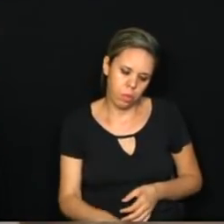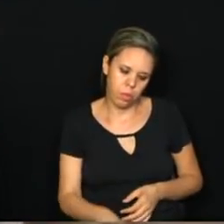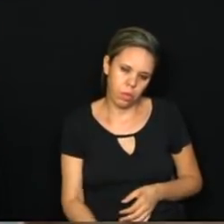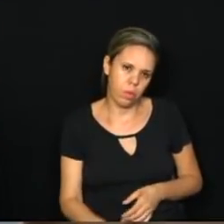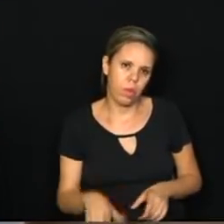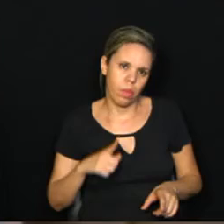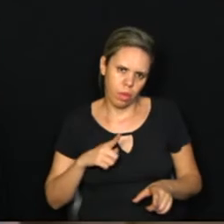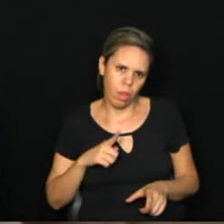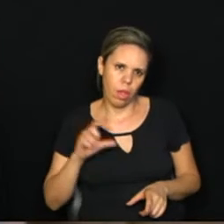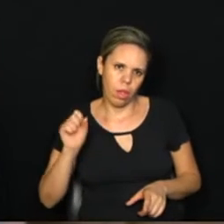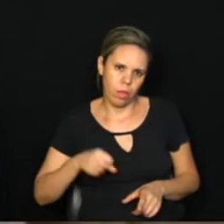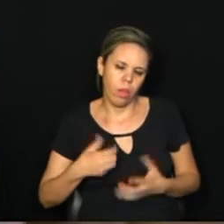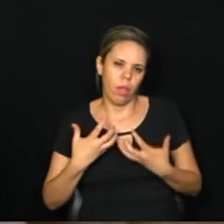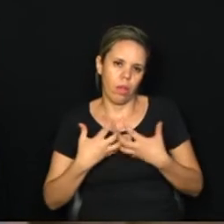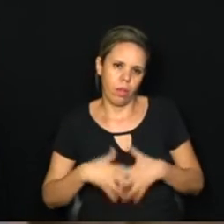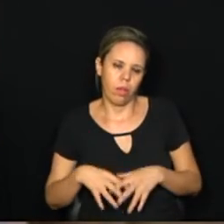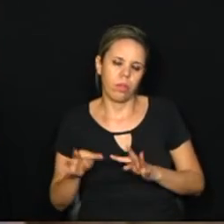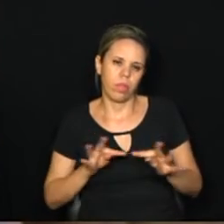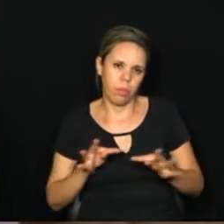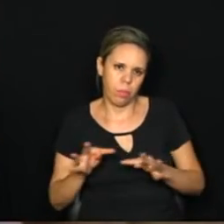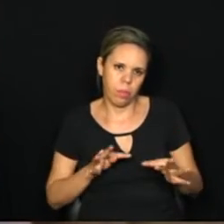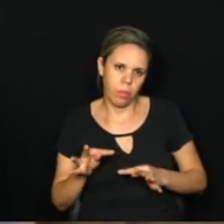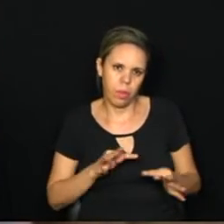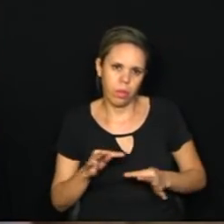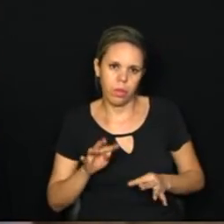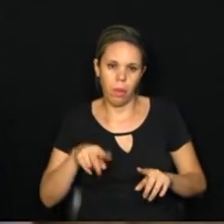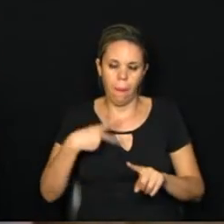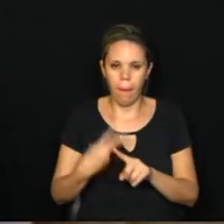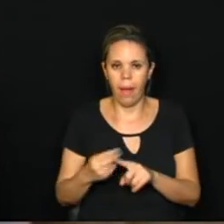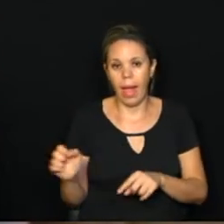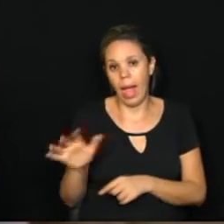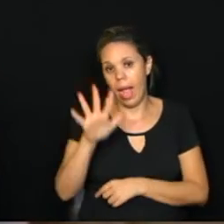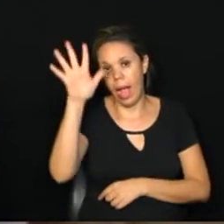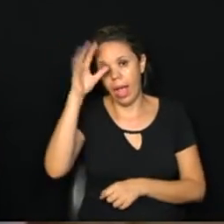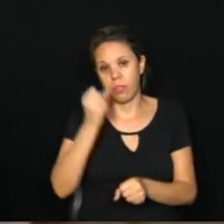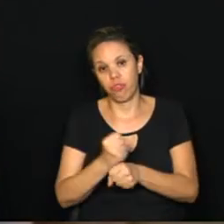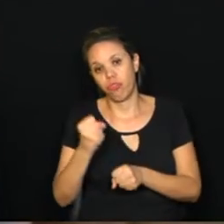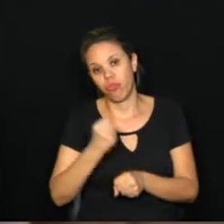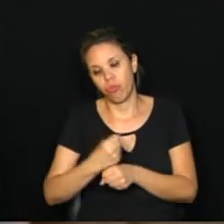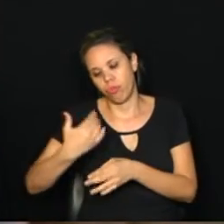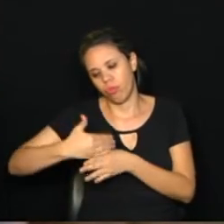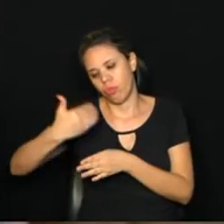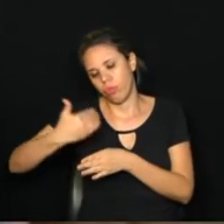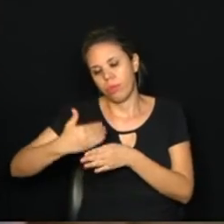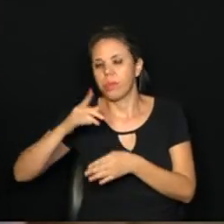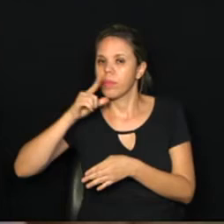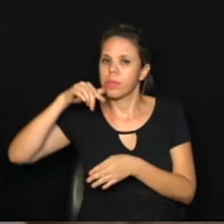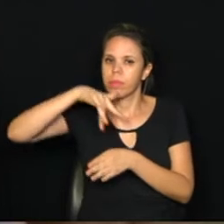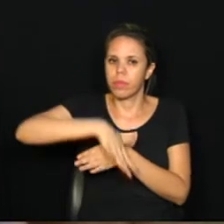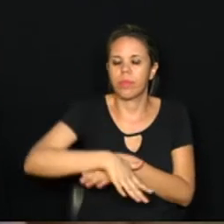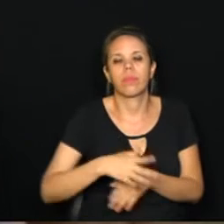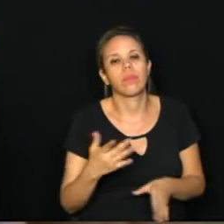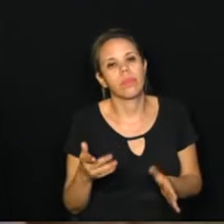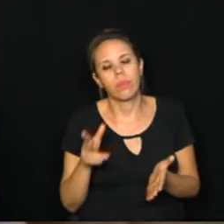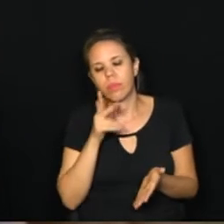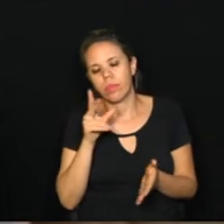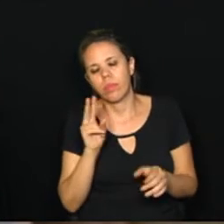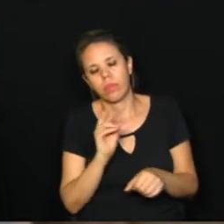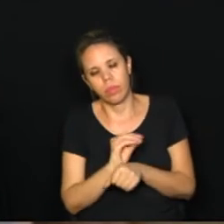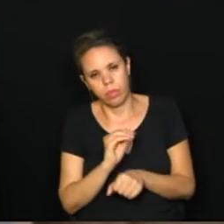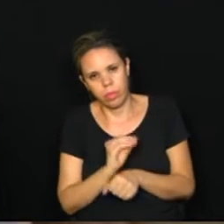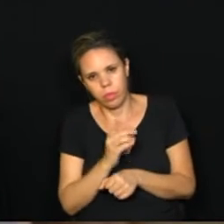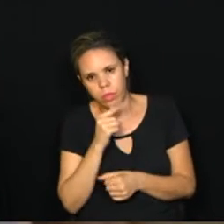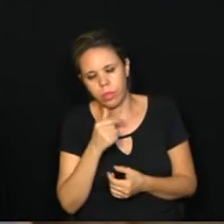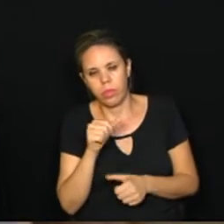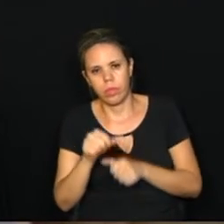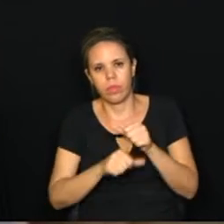adutora, mas prevê-se que o custo da adutora é maior do que o custo da construção da barragem. Em nome da construção dessa barragem, se